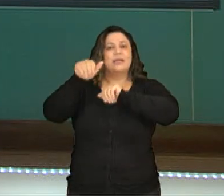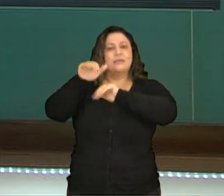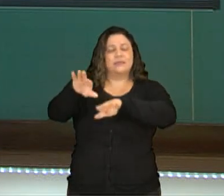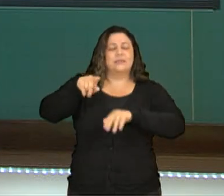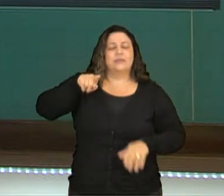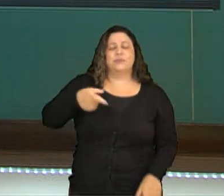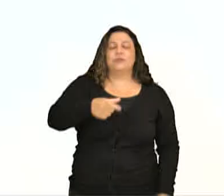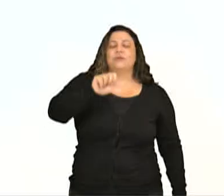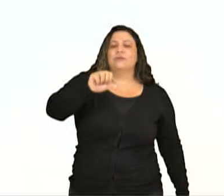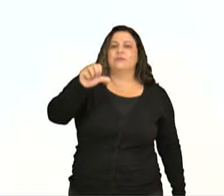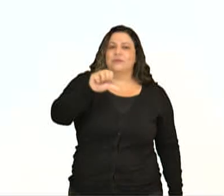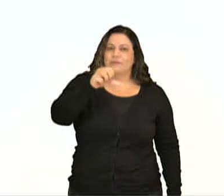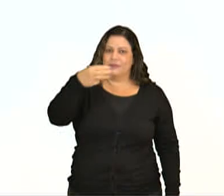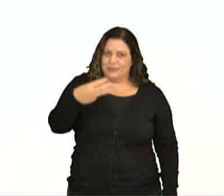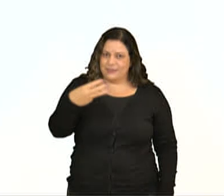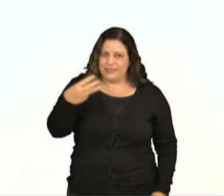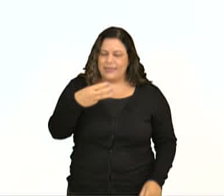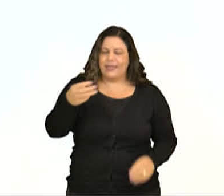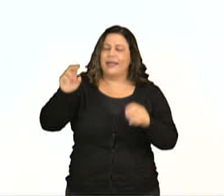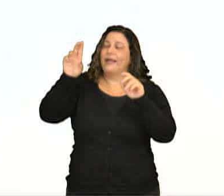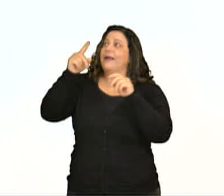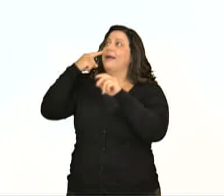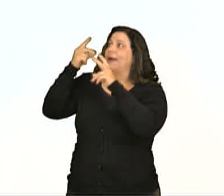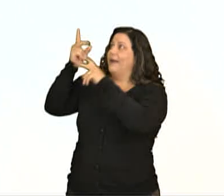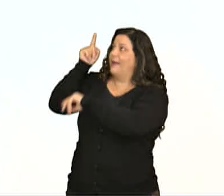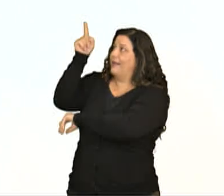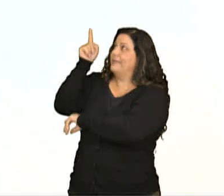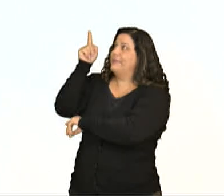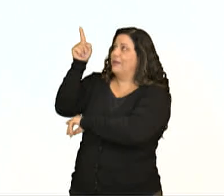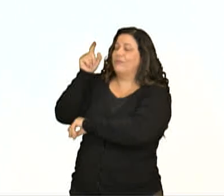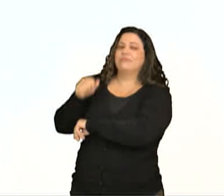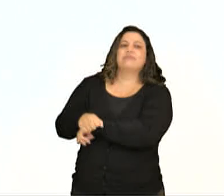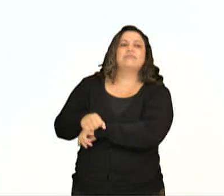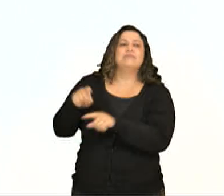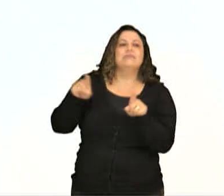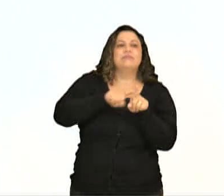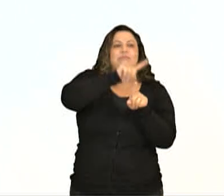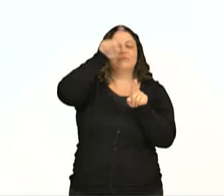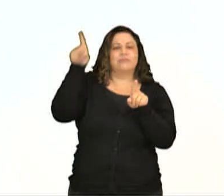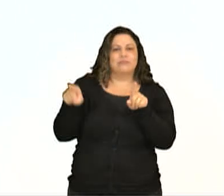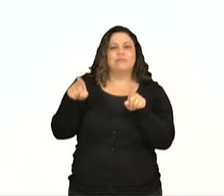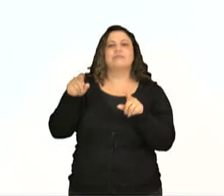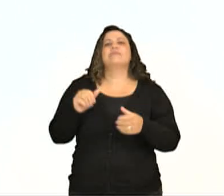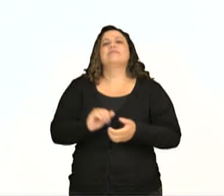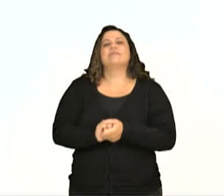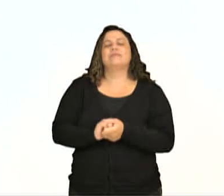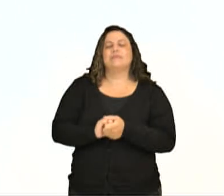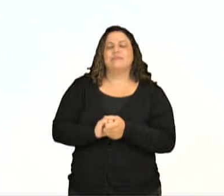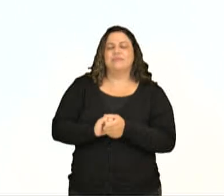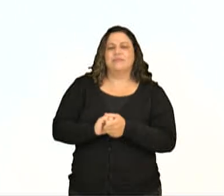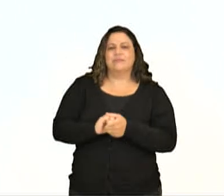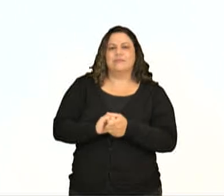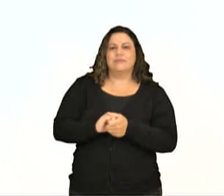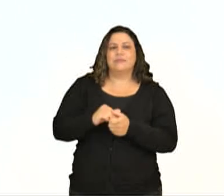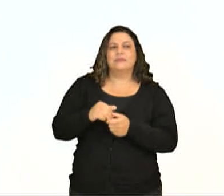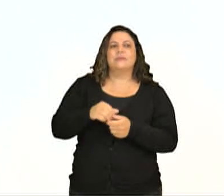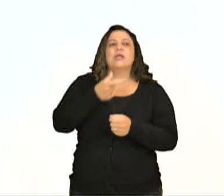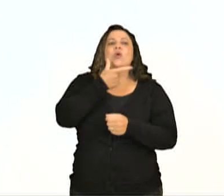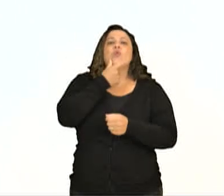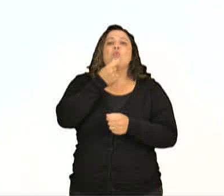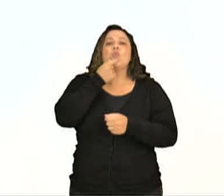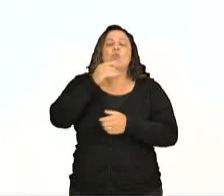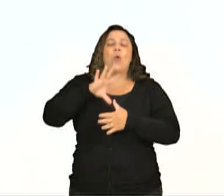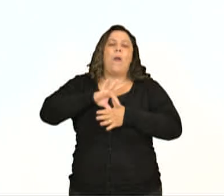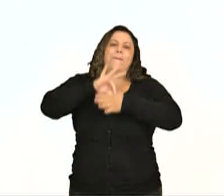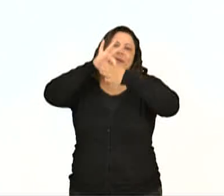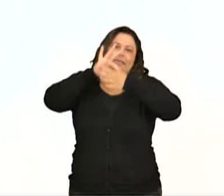este encontro que está na imagem aí para você, entre, mais à direita da sua imagem, Yasser Arafat, o líder